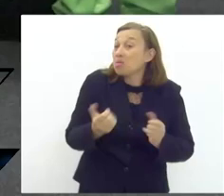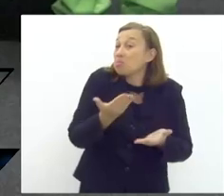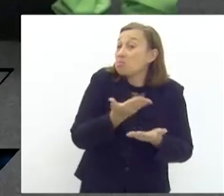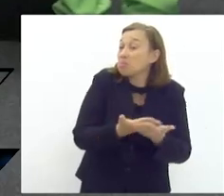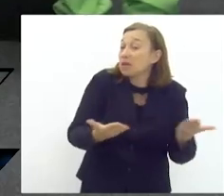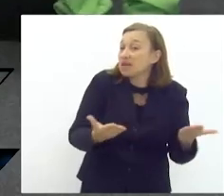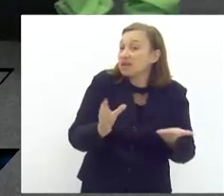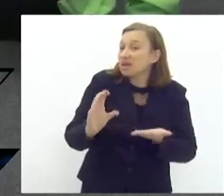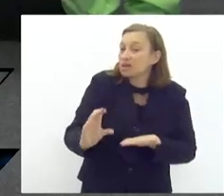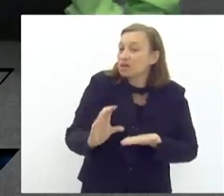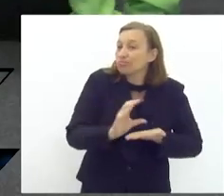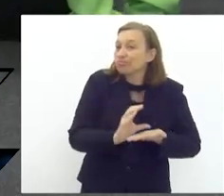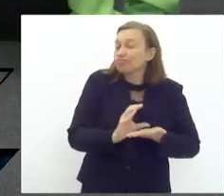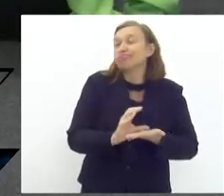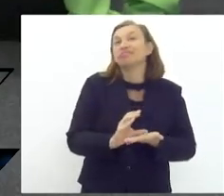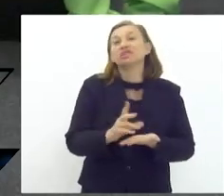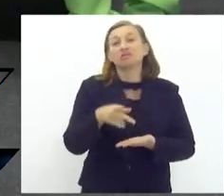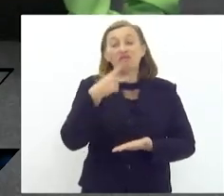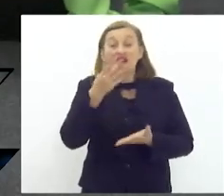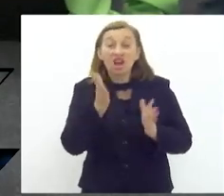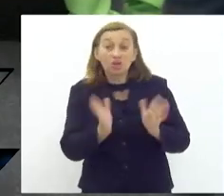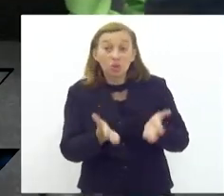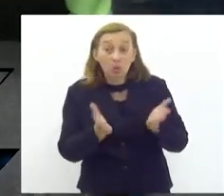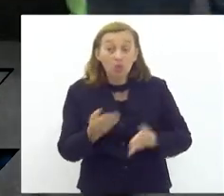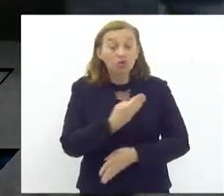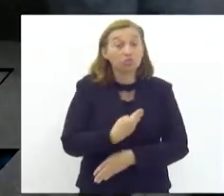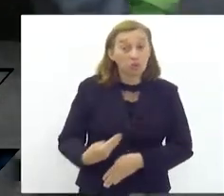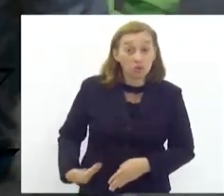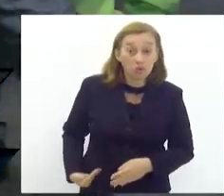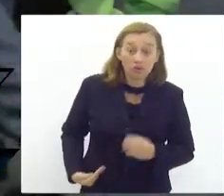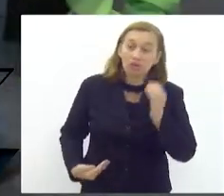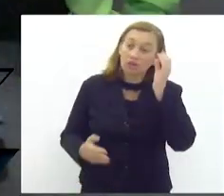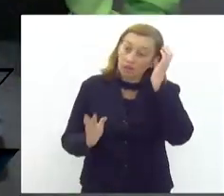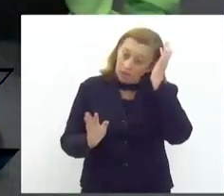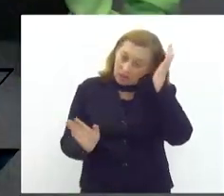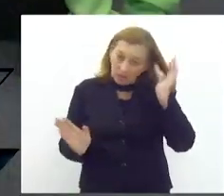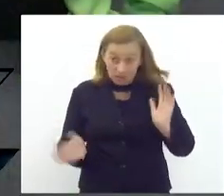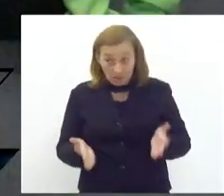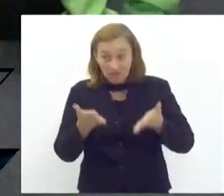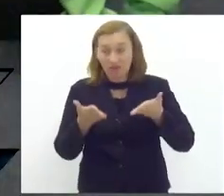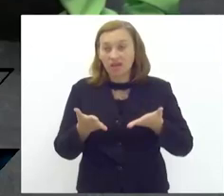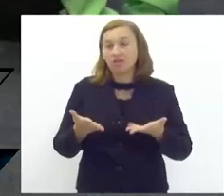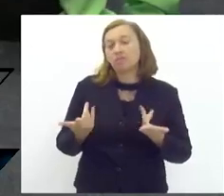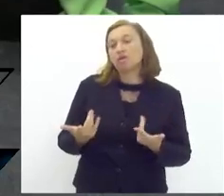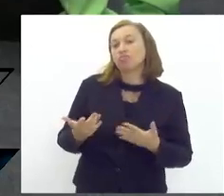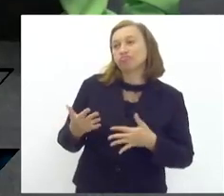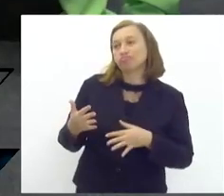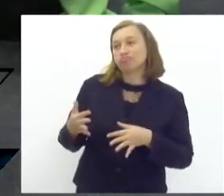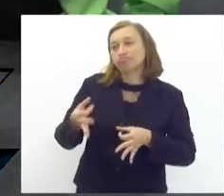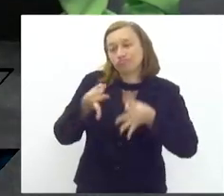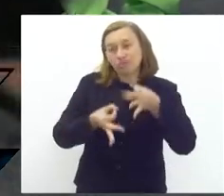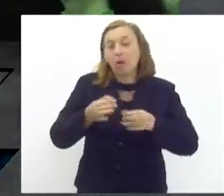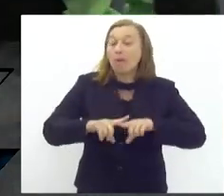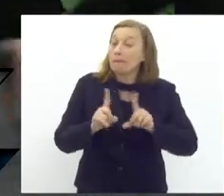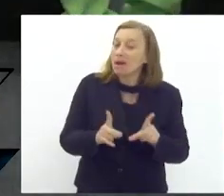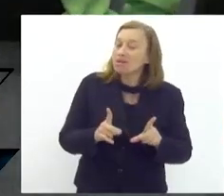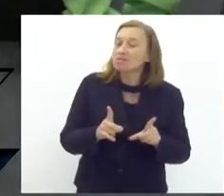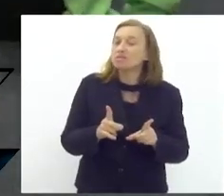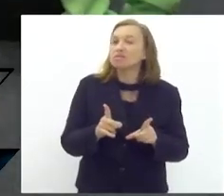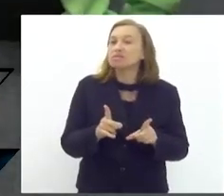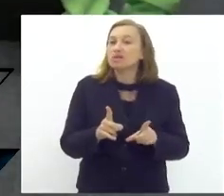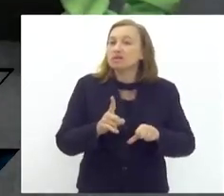o acréscimo na verdade isso Foi decretado hoje pelo Governador motivado por uma decisão judicial Sim claro mas a gente